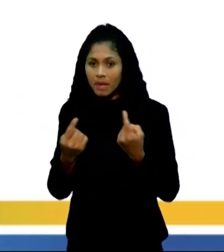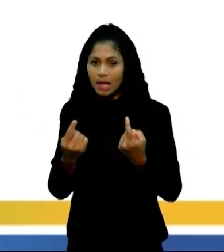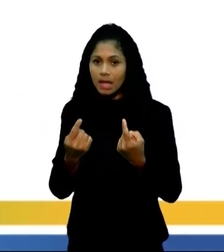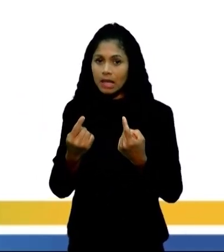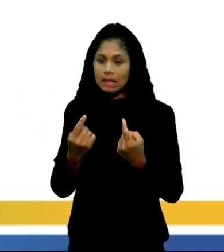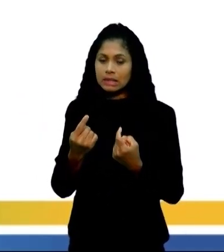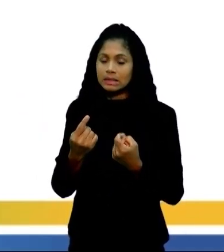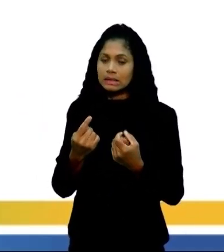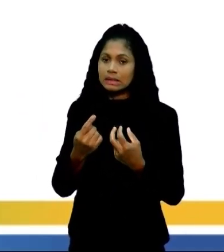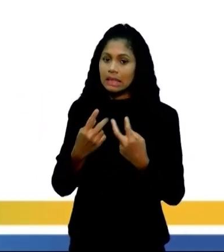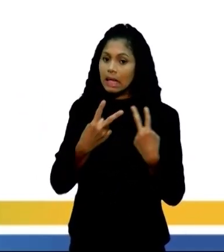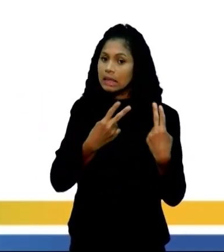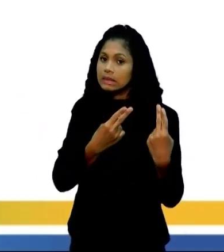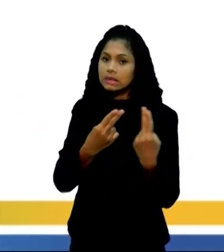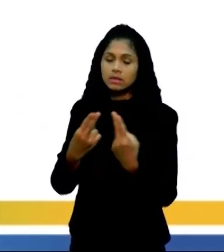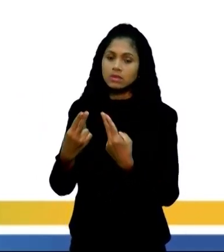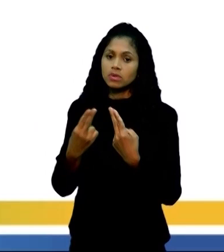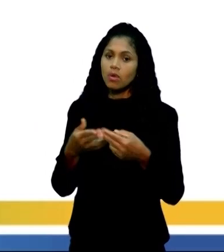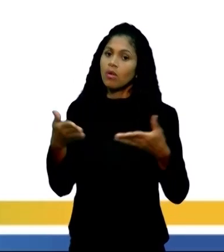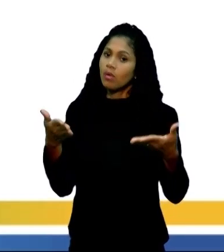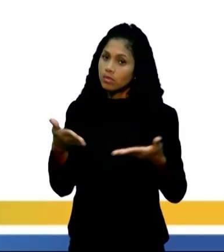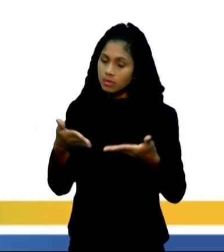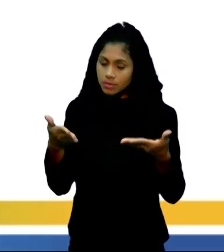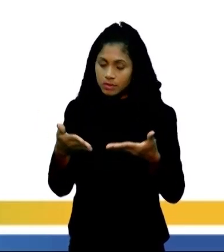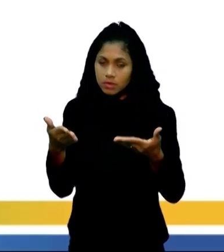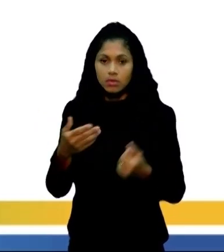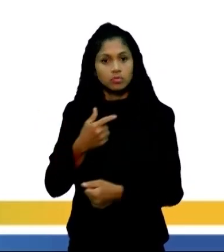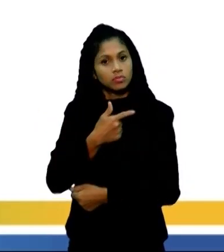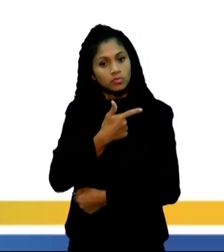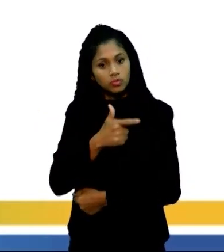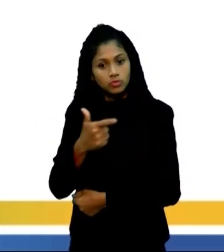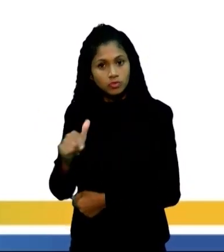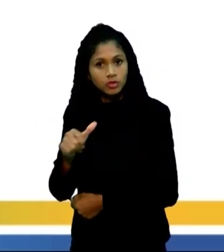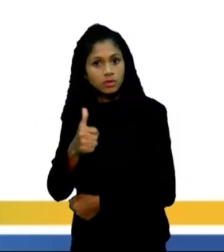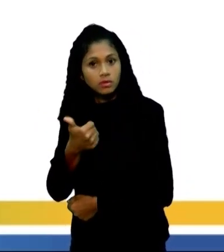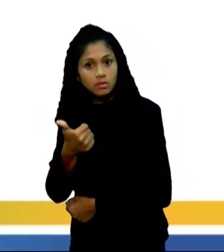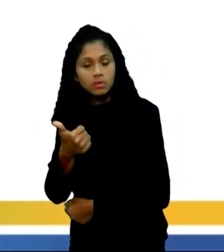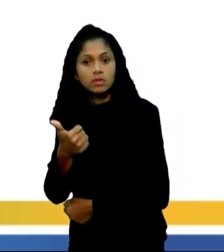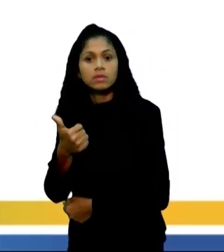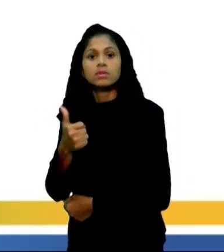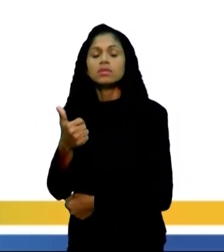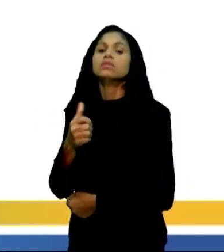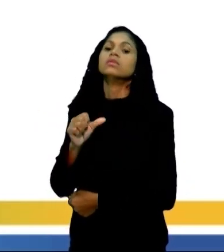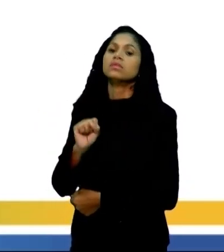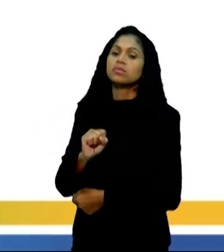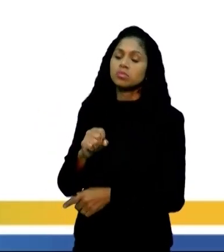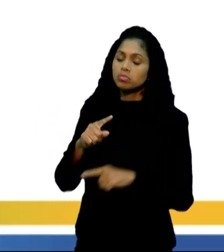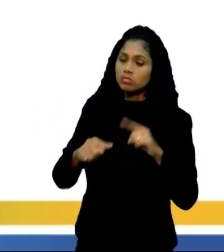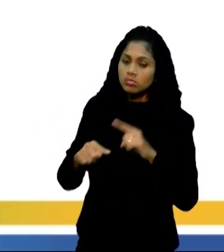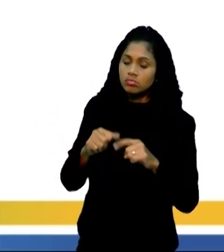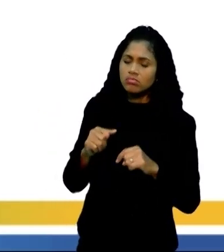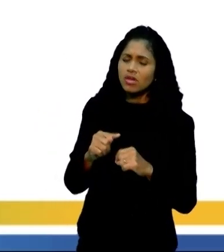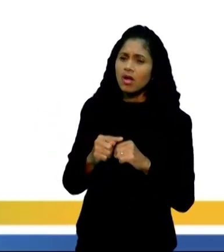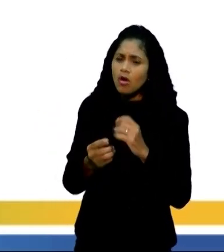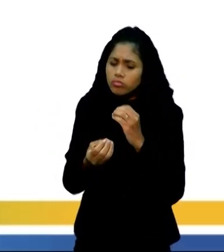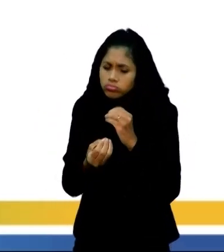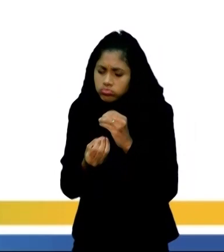hoje. Não tinha-se ainda os 118 elementos, então era algo bem mais primitivo, mas foi uma